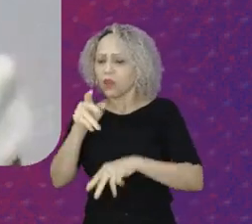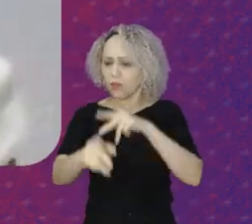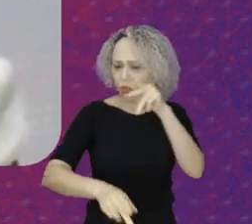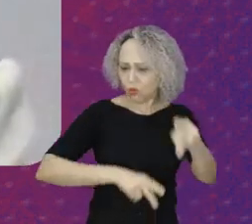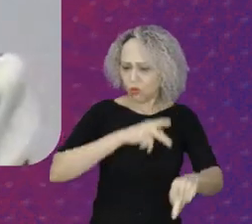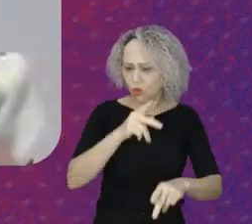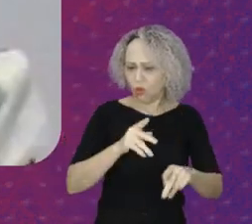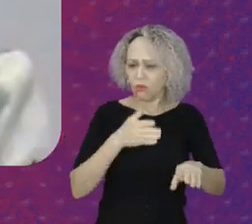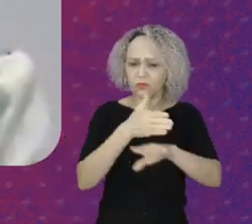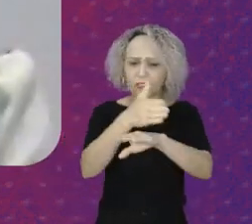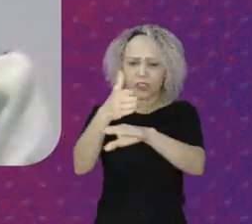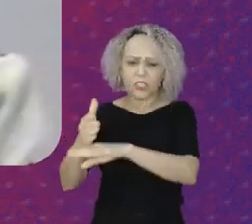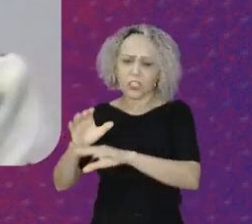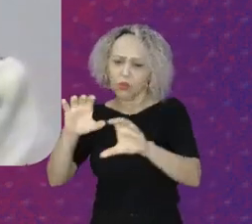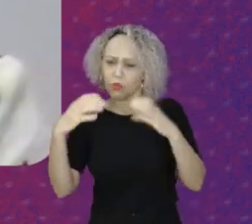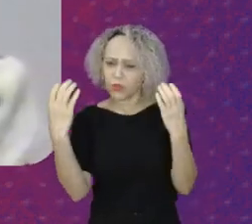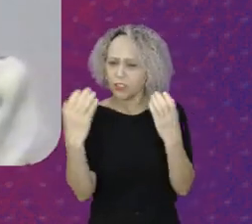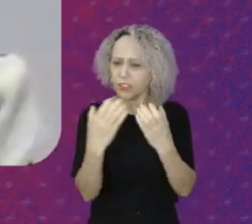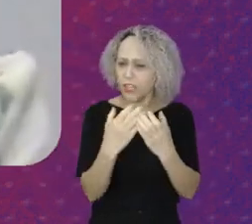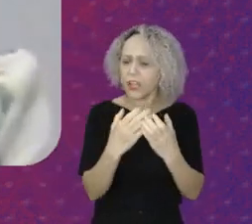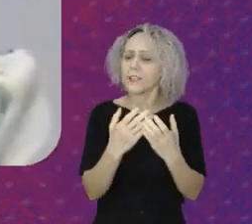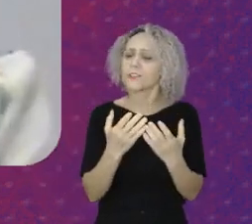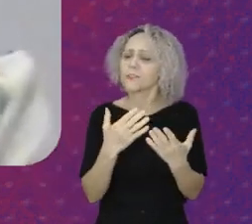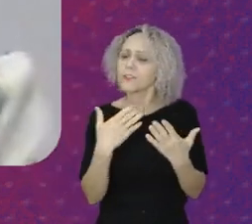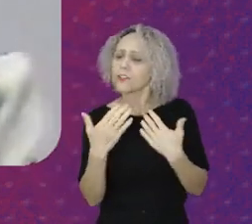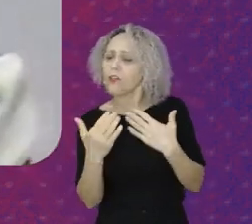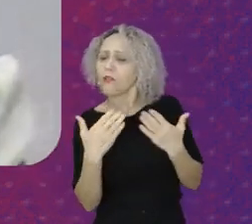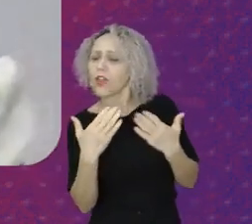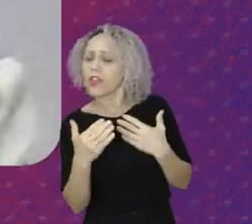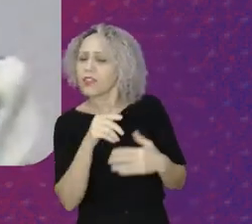nas comunidades, de ouvir as pessoas e de ação